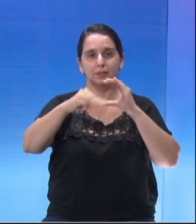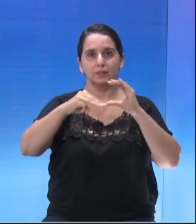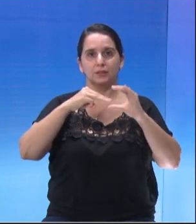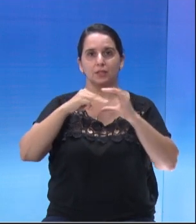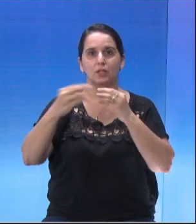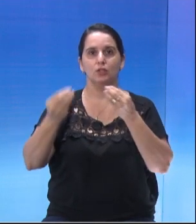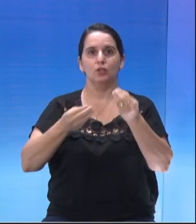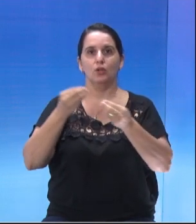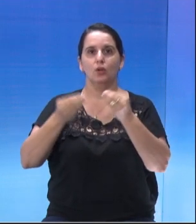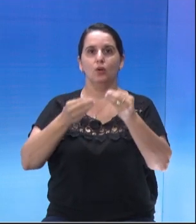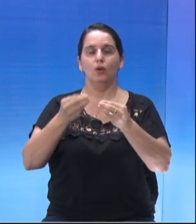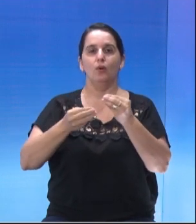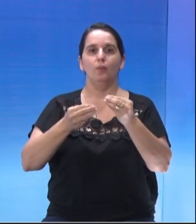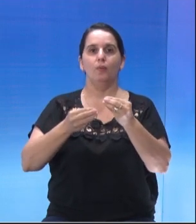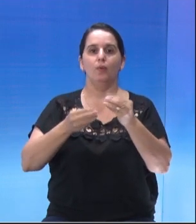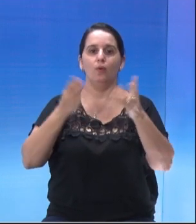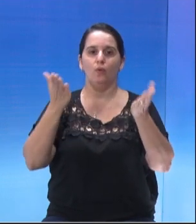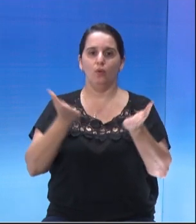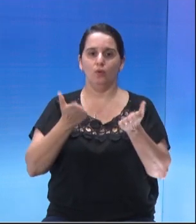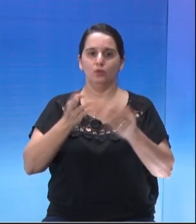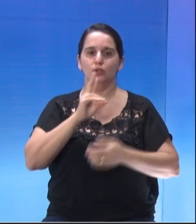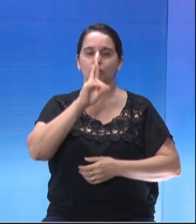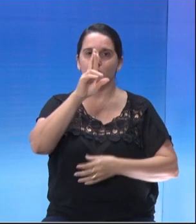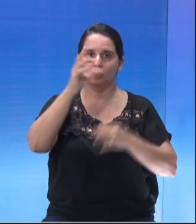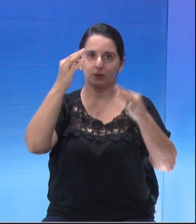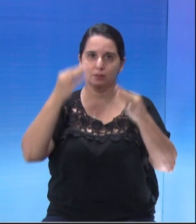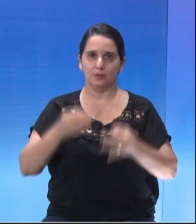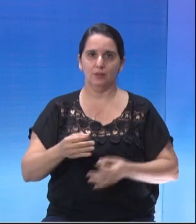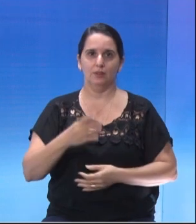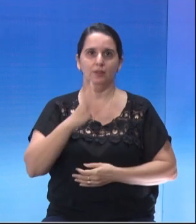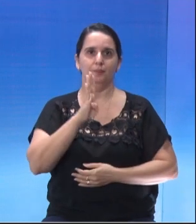sociais contemporâneas. Então, a resposta aí é correta, é a B.